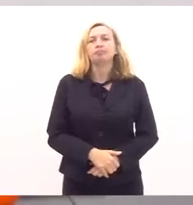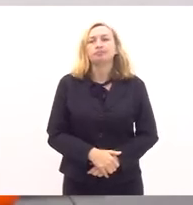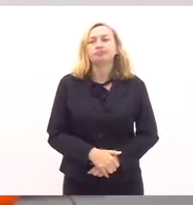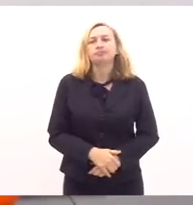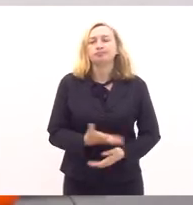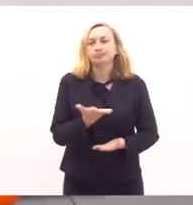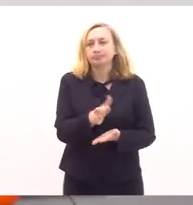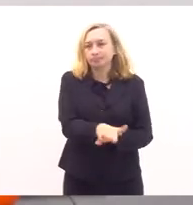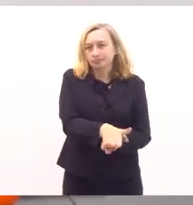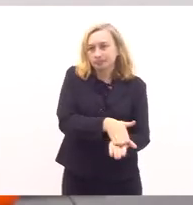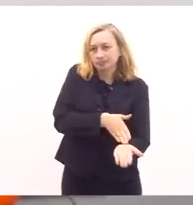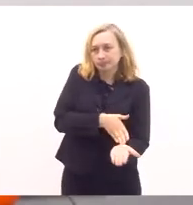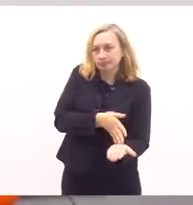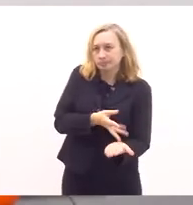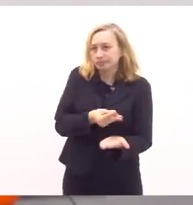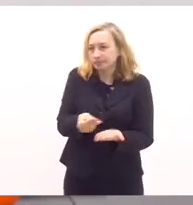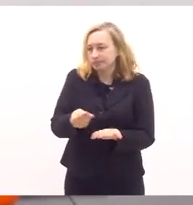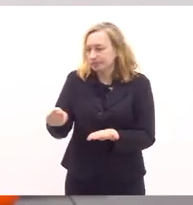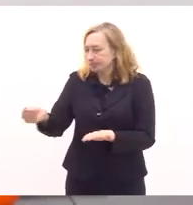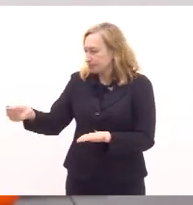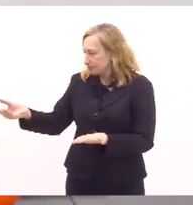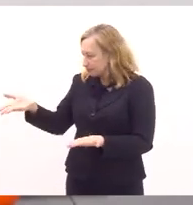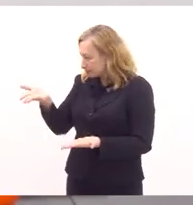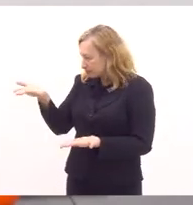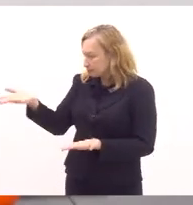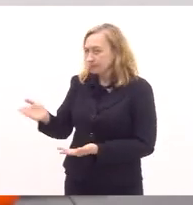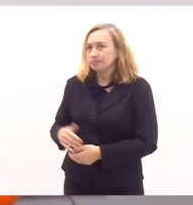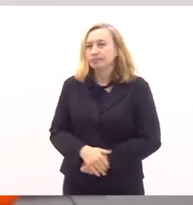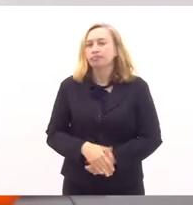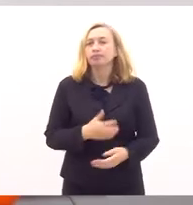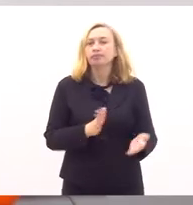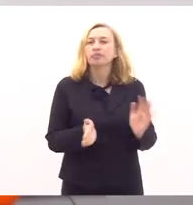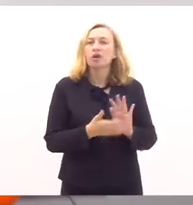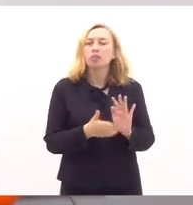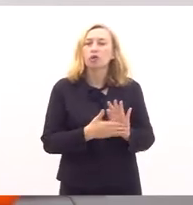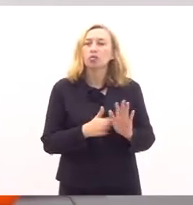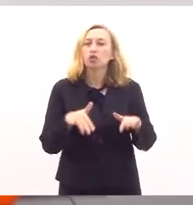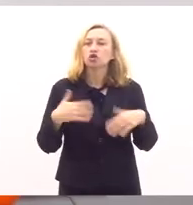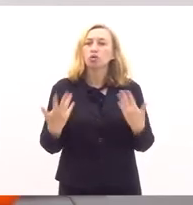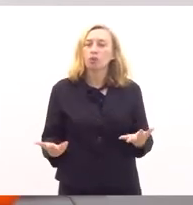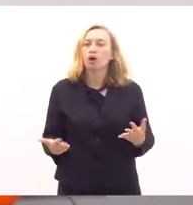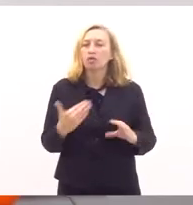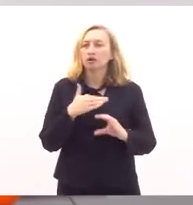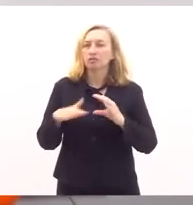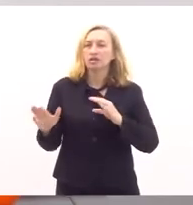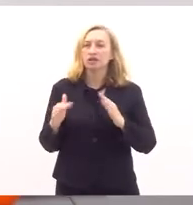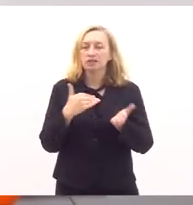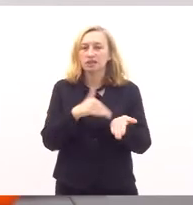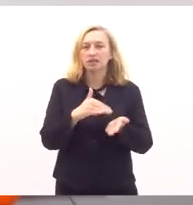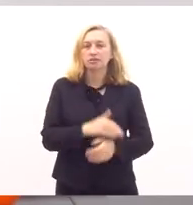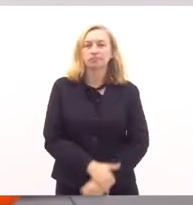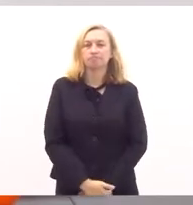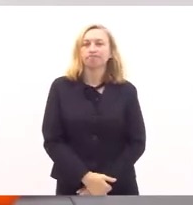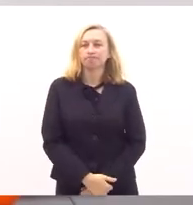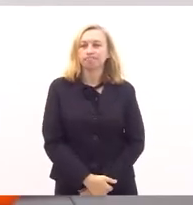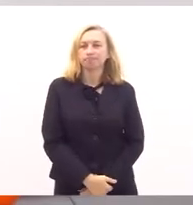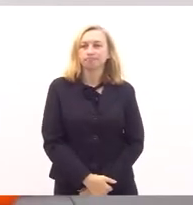fazer chegar as categorias, o que foi a proposta enviada pela secretaria.